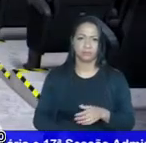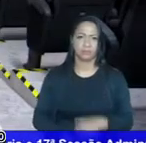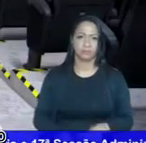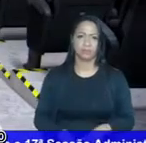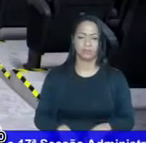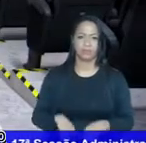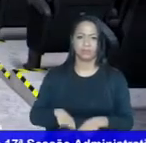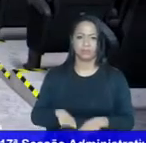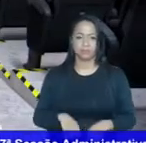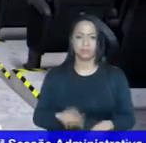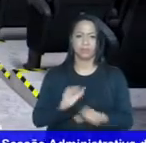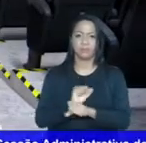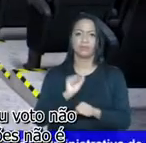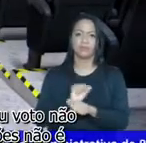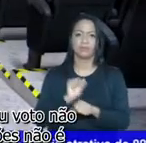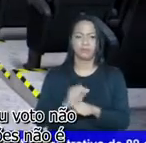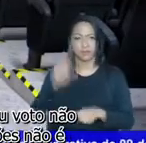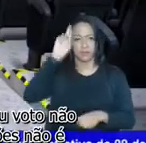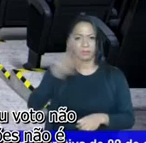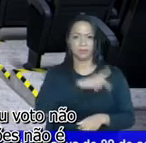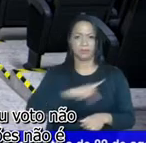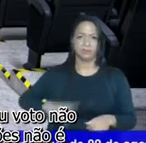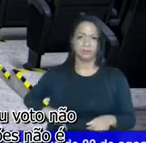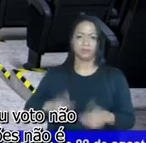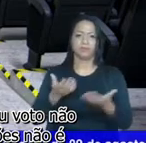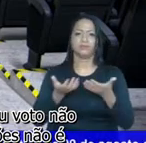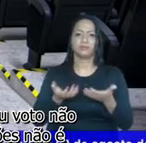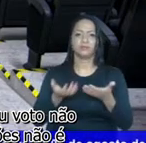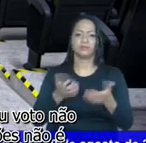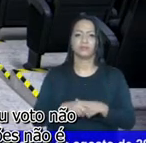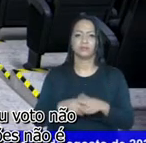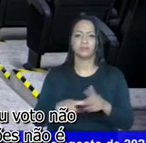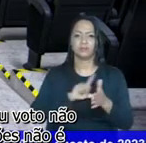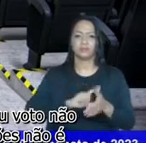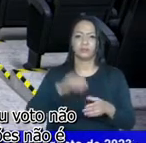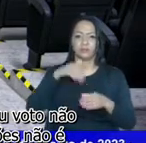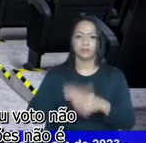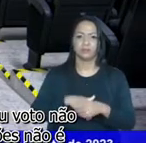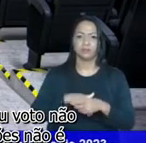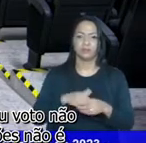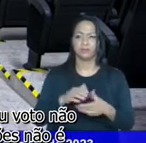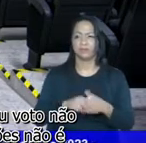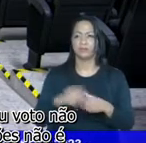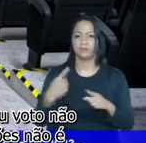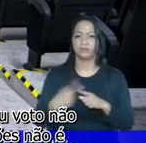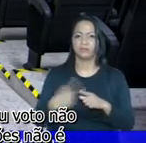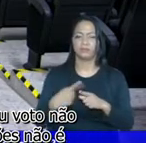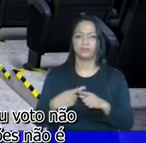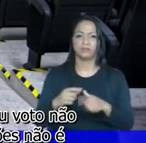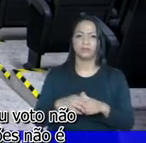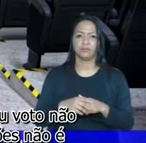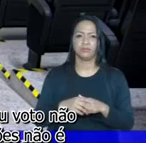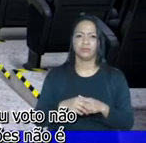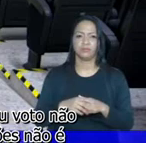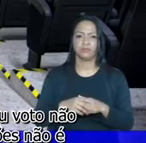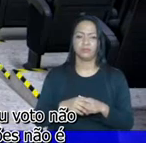se antecipar ou espera, Paulo? Senhor presidente, na verdade, eu queria até antecipar meu voto, não por outra razão, mas porque, como